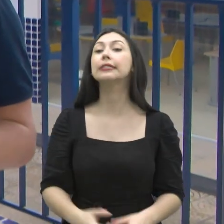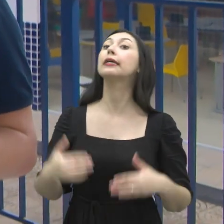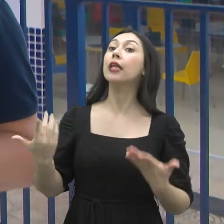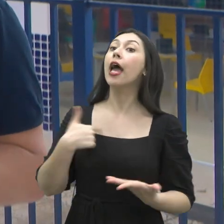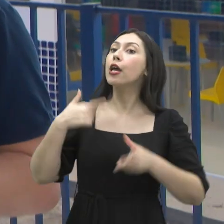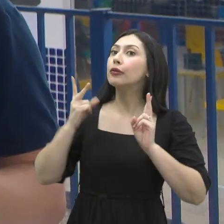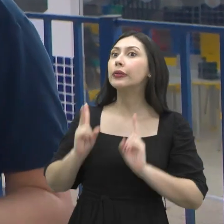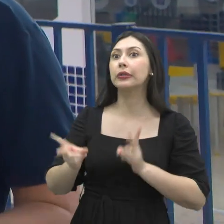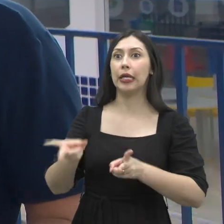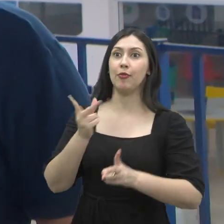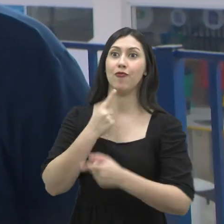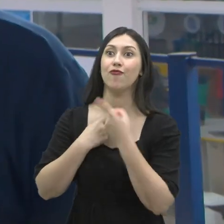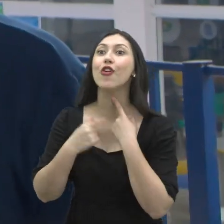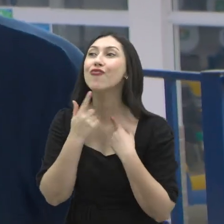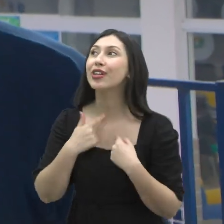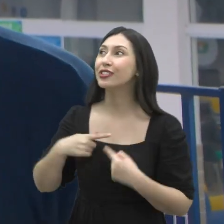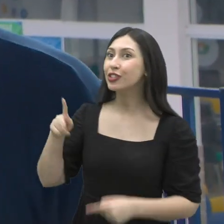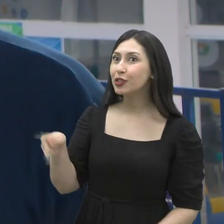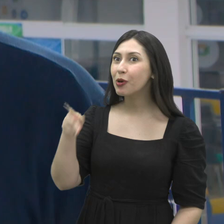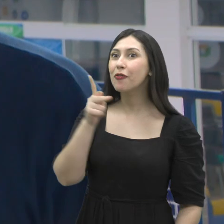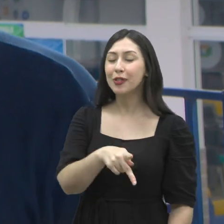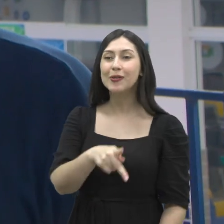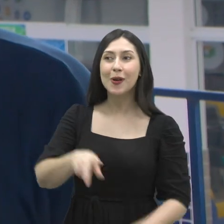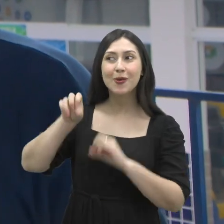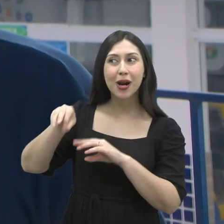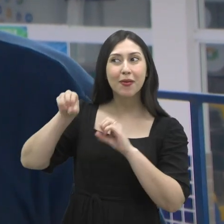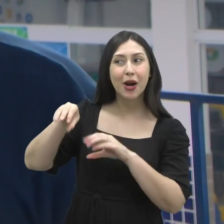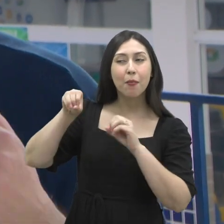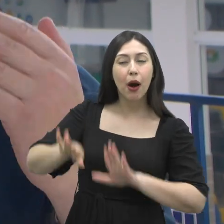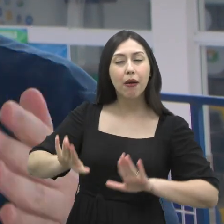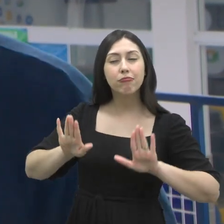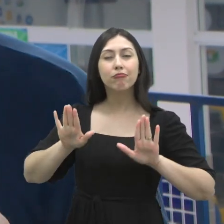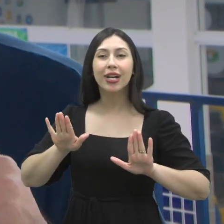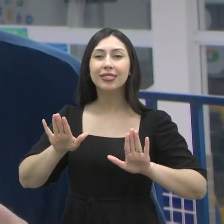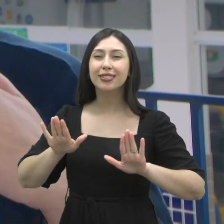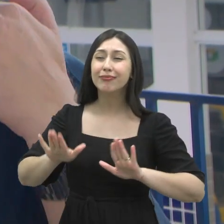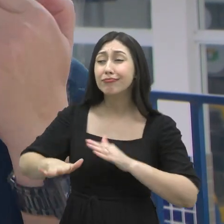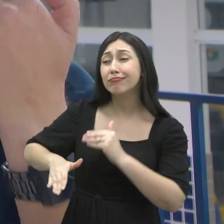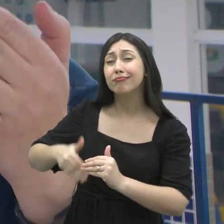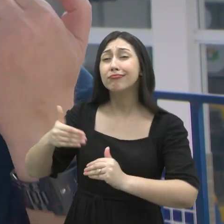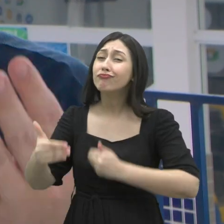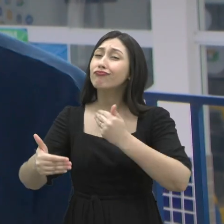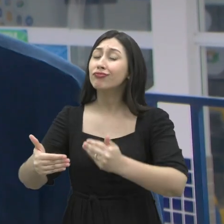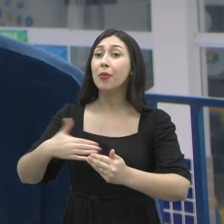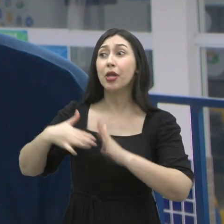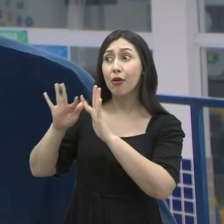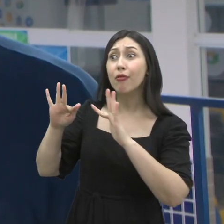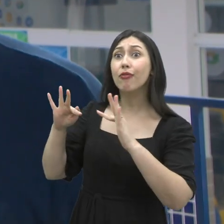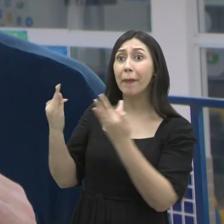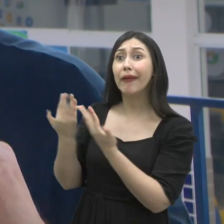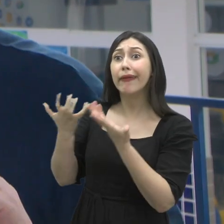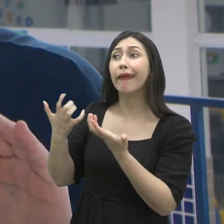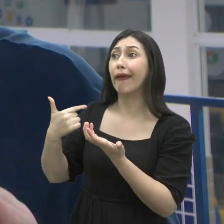quis ser professor atuar na área de educação. E só que aquele sonho foi postergando, a família queria que eu fizesse direito, fiz direito, mas